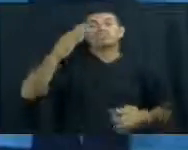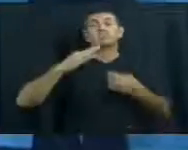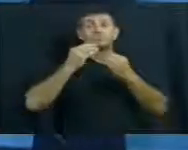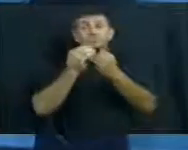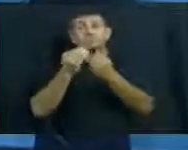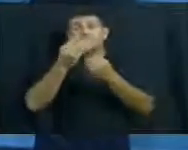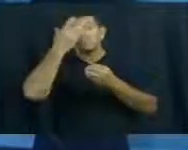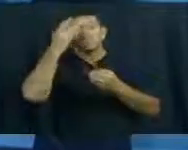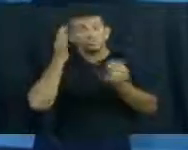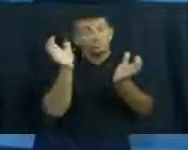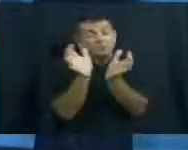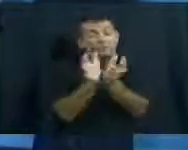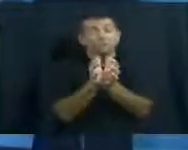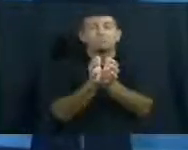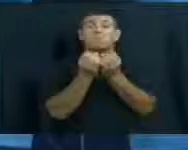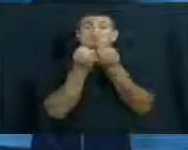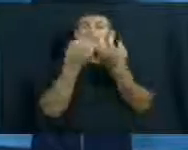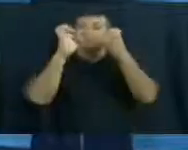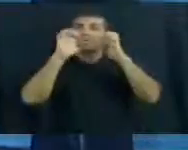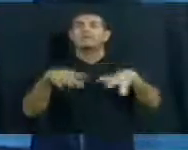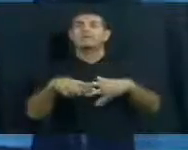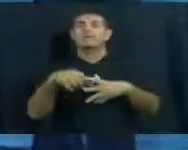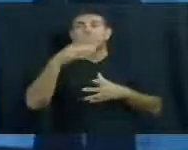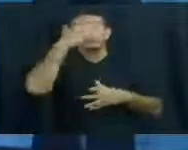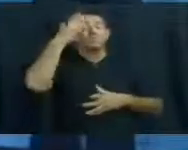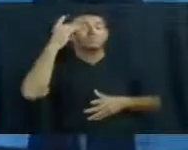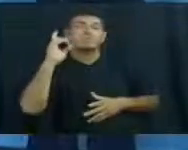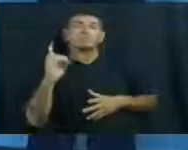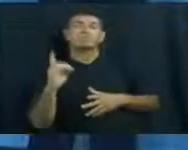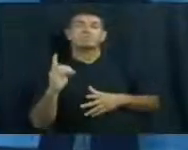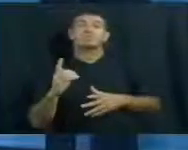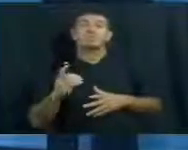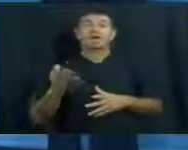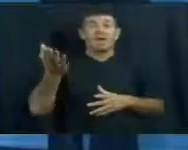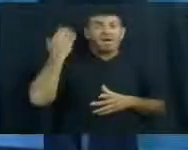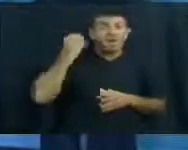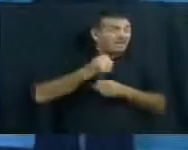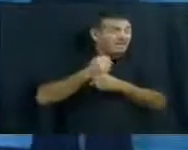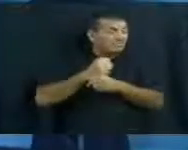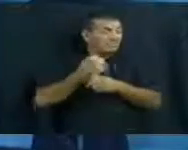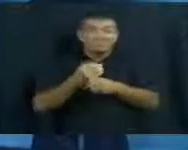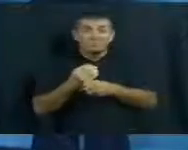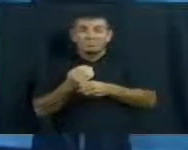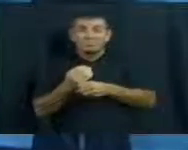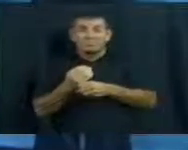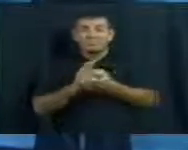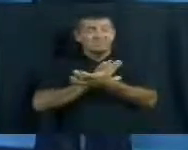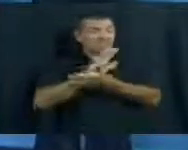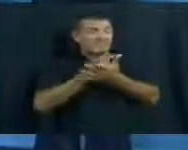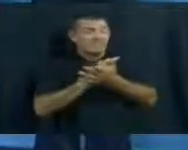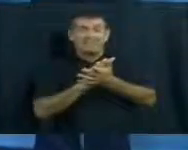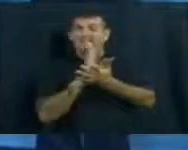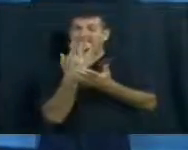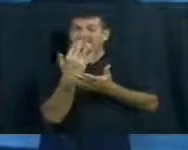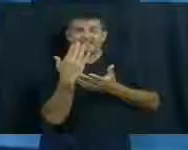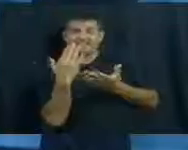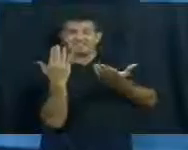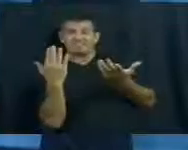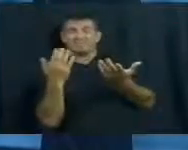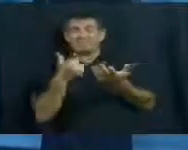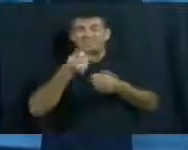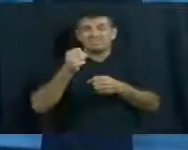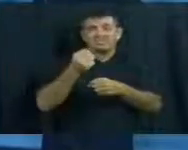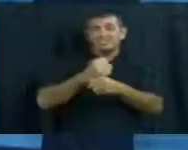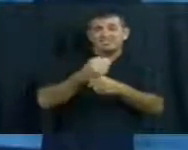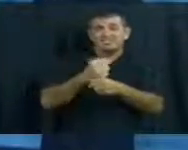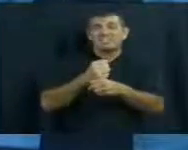integrantes que estão, são com deficiência. Né? Que há muito tempo não saiu de casa, há muito tempo, há anos. É, então, nós prefeito. Temos relatos aí de 8, 9, 10 anos, as